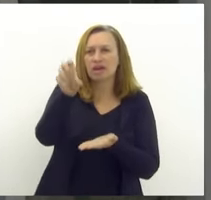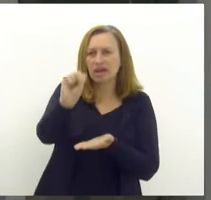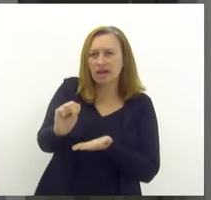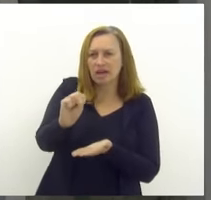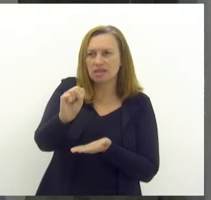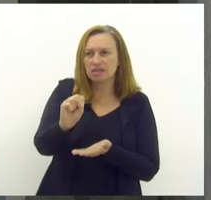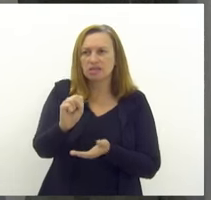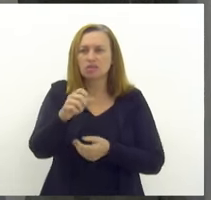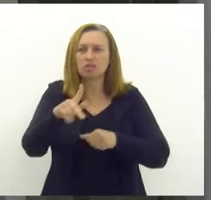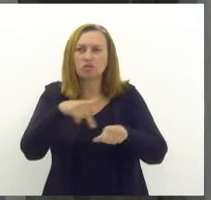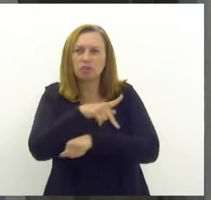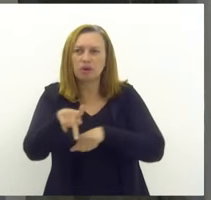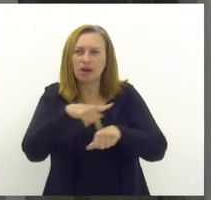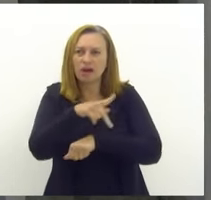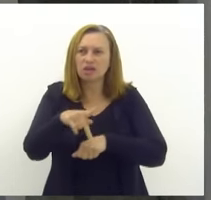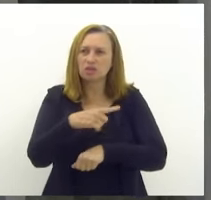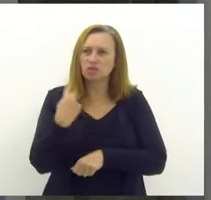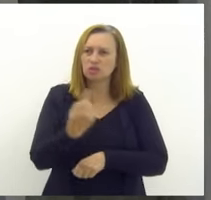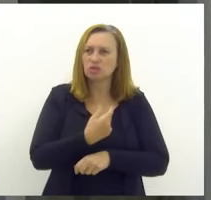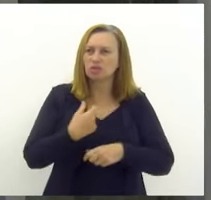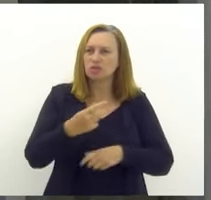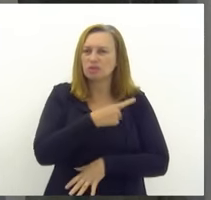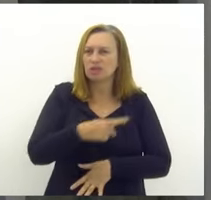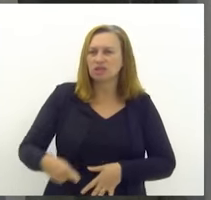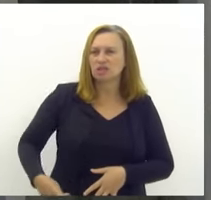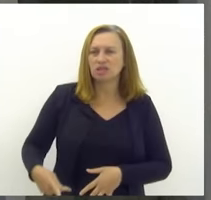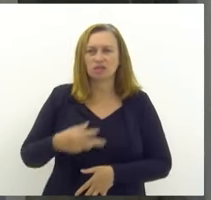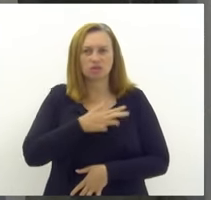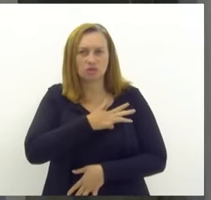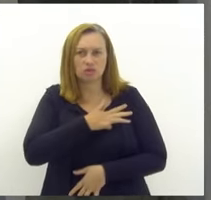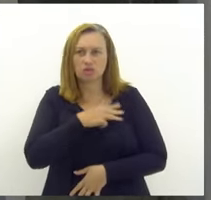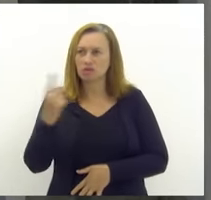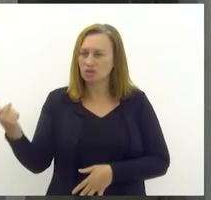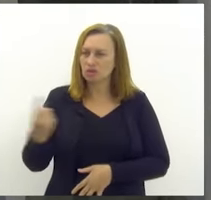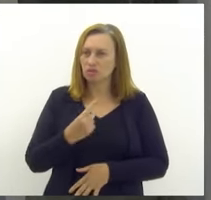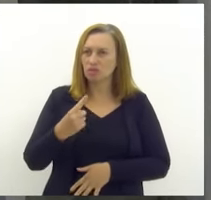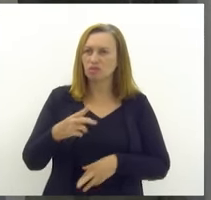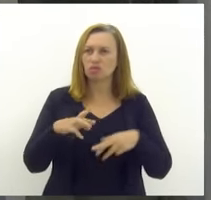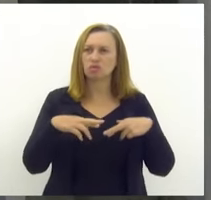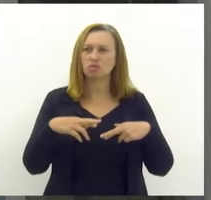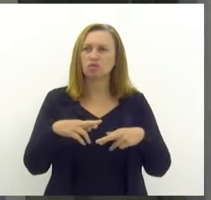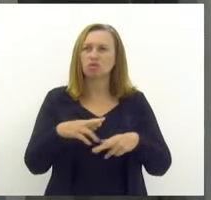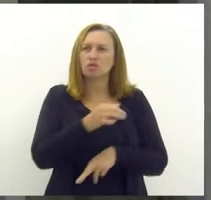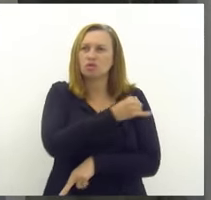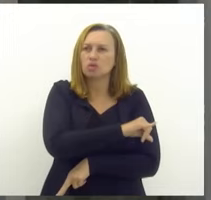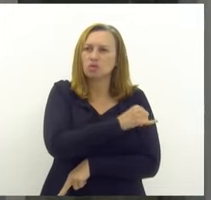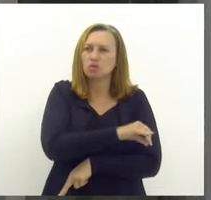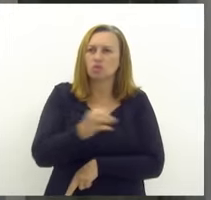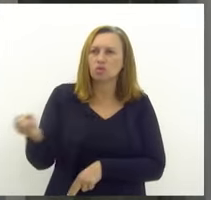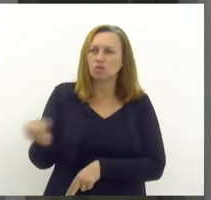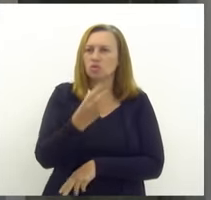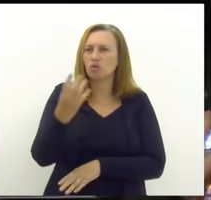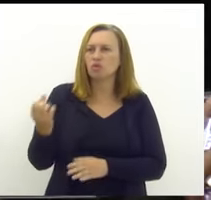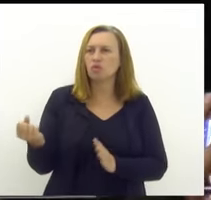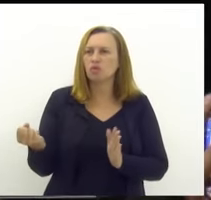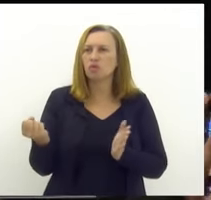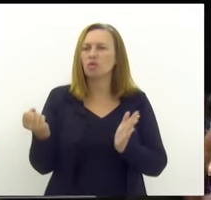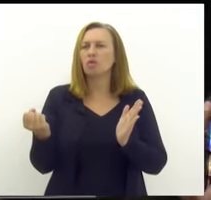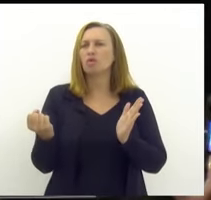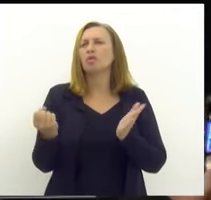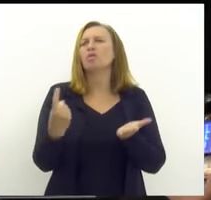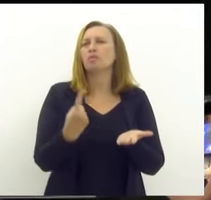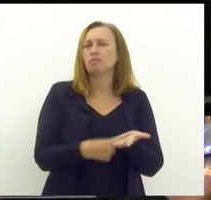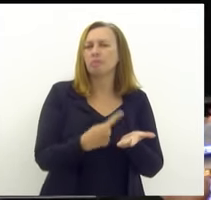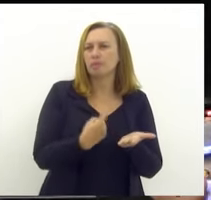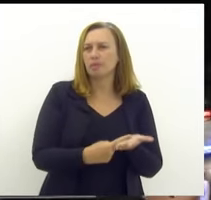país o nosso presidente Lula veio ao Rio de Janeiro para lançar um Novo Pack e dentro do Novo